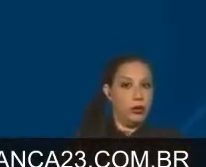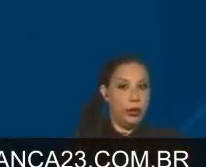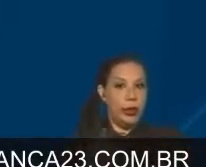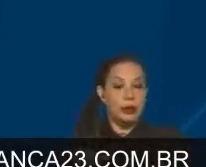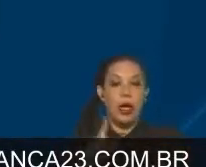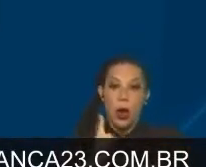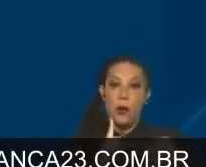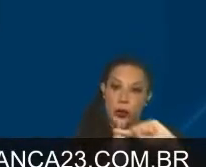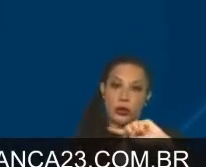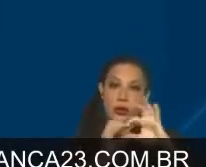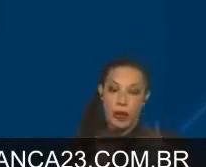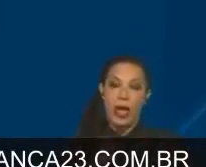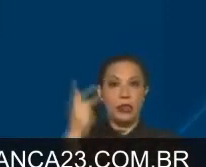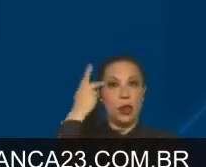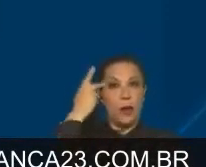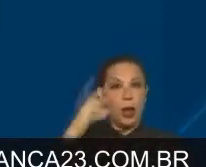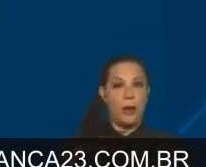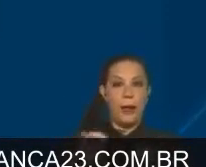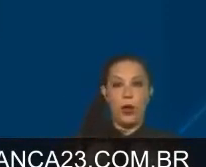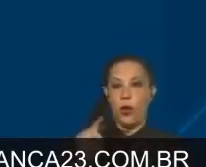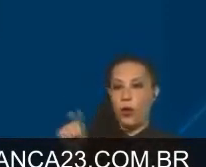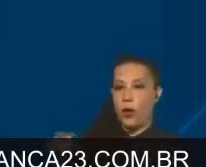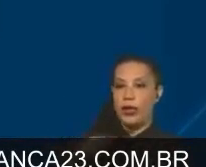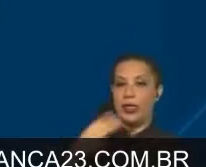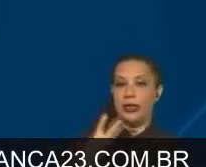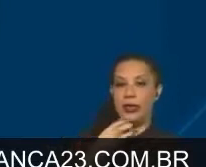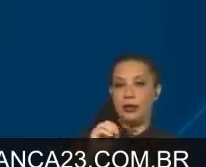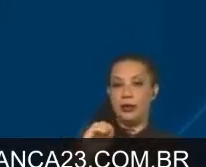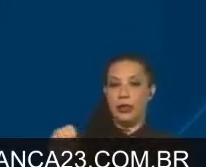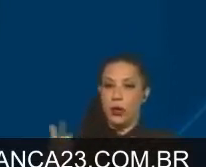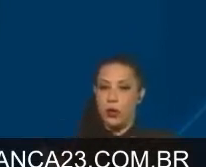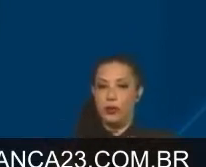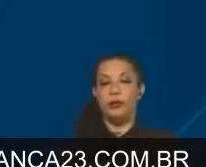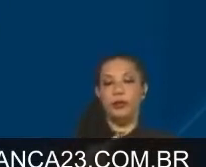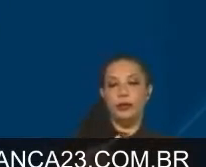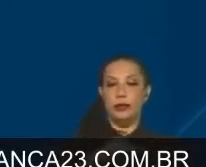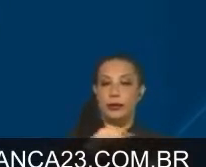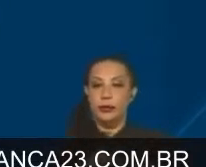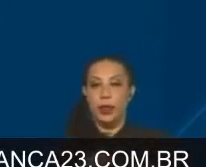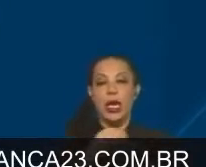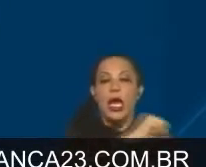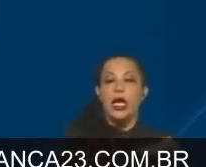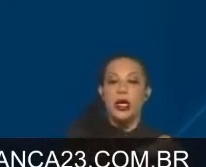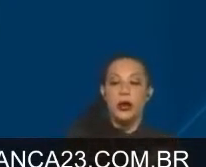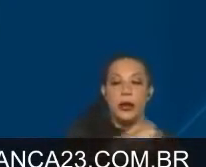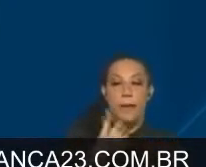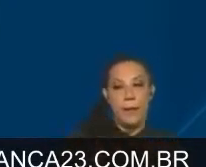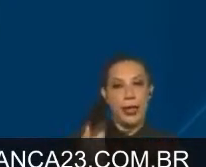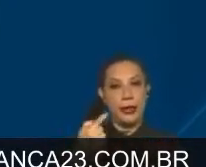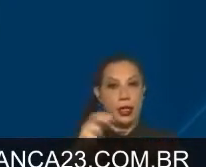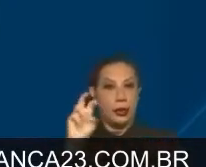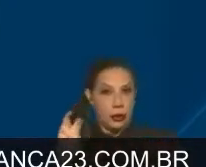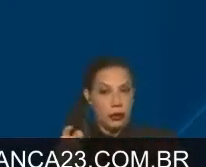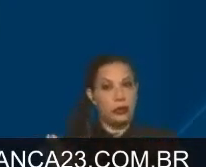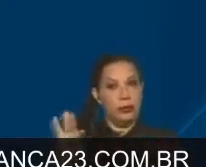diagnósticos positivos está no estado de São Paulo, que registrou 3.001 casos. Na sequência está o Rio de Janeiro, com